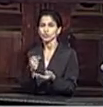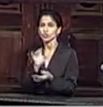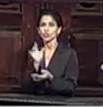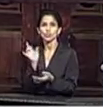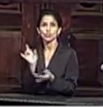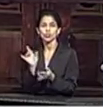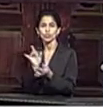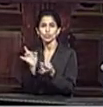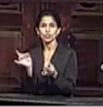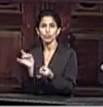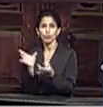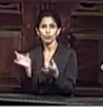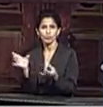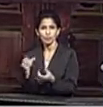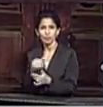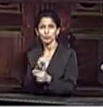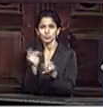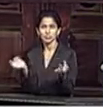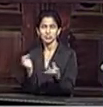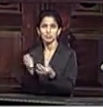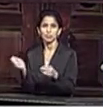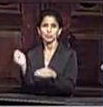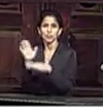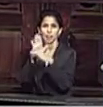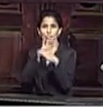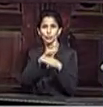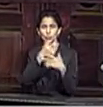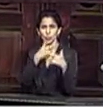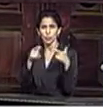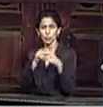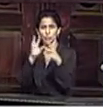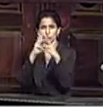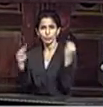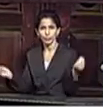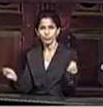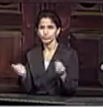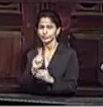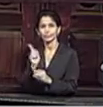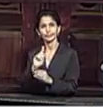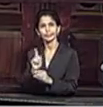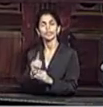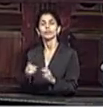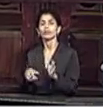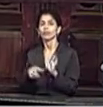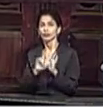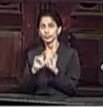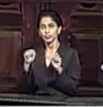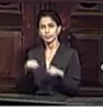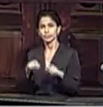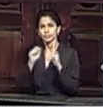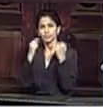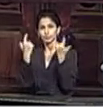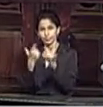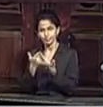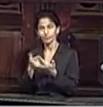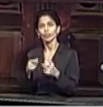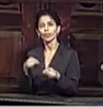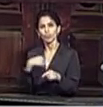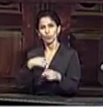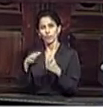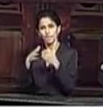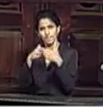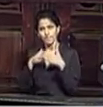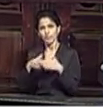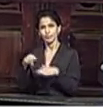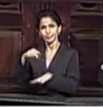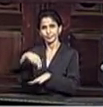coisa? Essa discussão que não foi feita nessa Assembleia é que precisa ser feita. E eu reclamo aqui, do alto